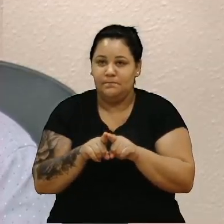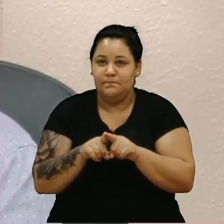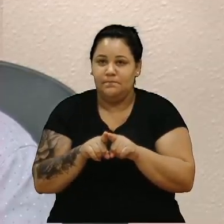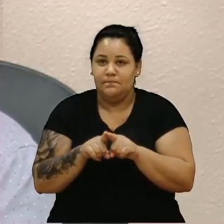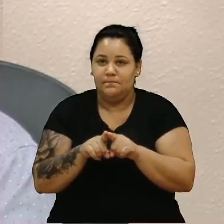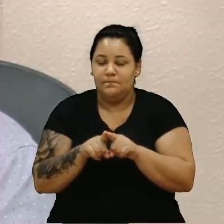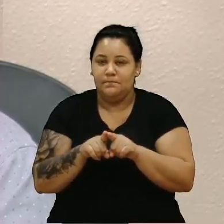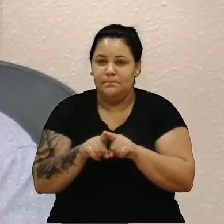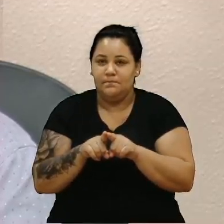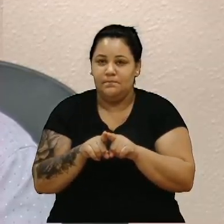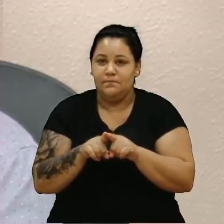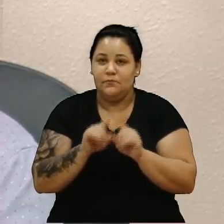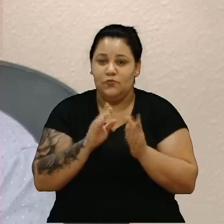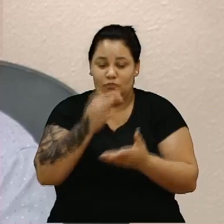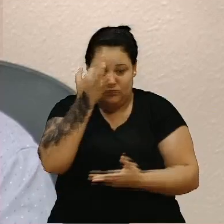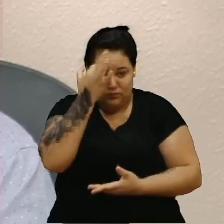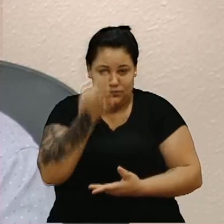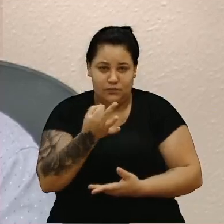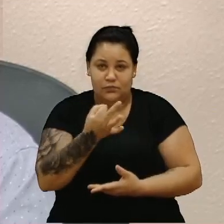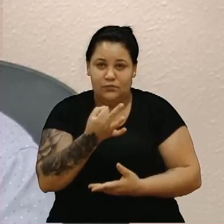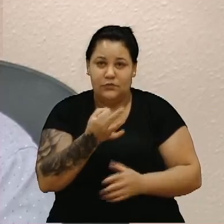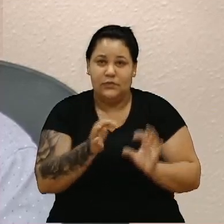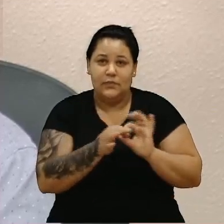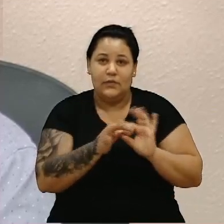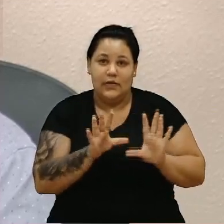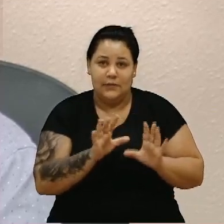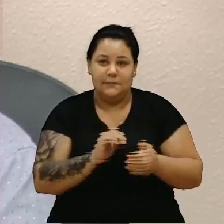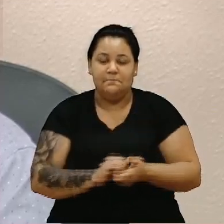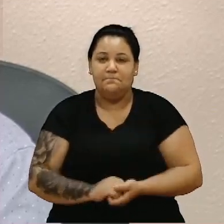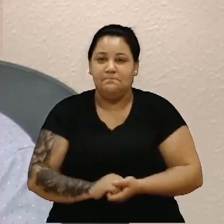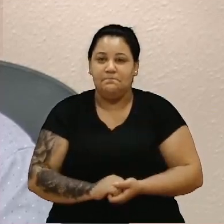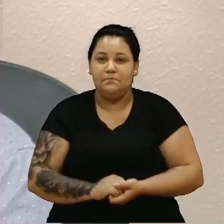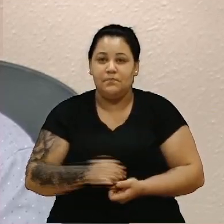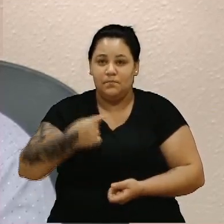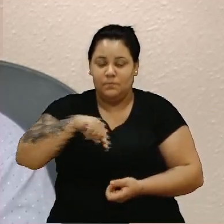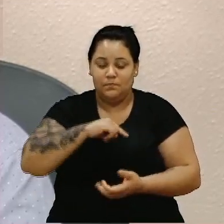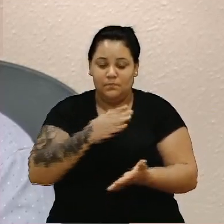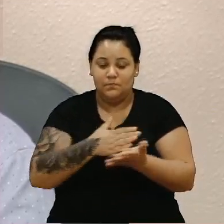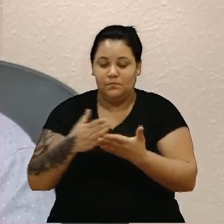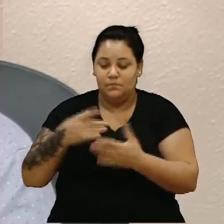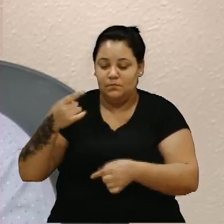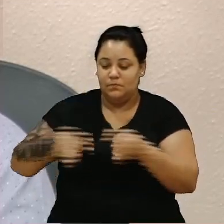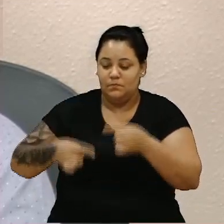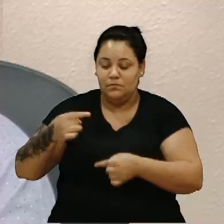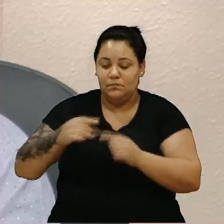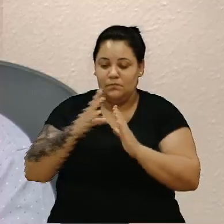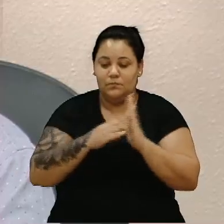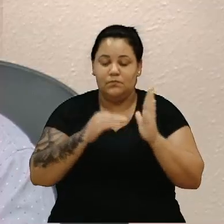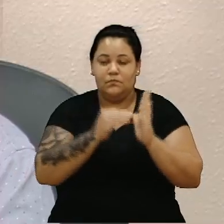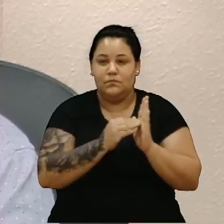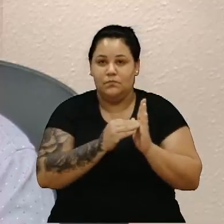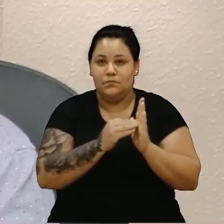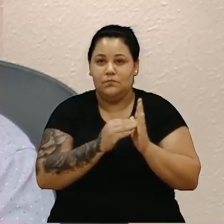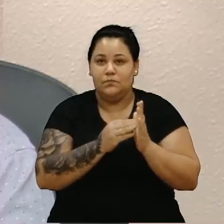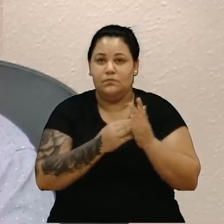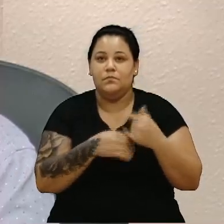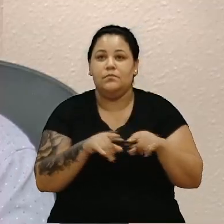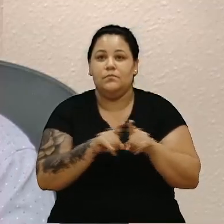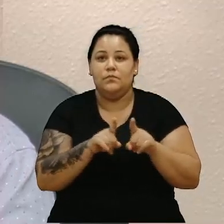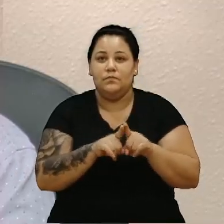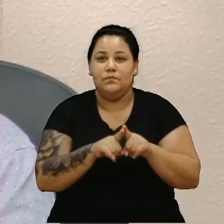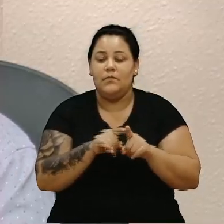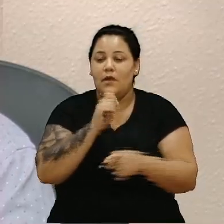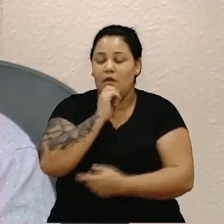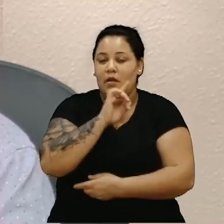no meu entender já havia sido autorizada, nós passamos debatendo o modelo de transporte público. Não se deveria ou